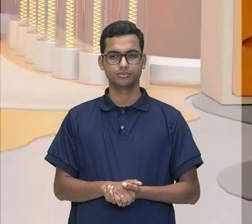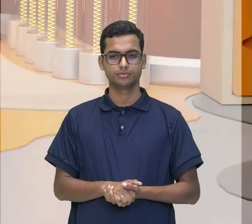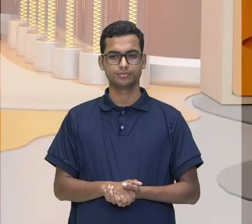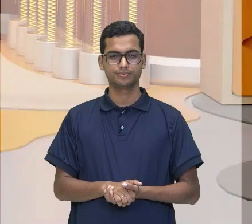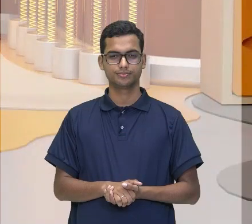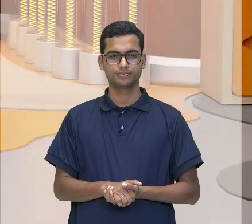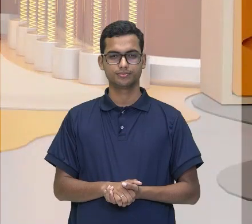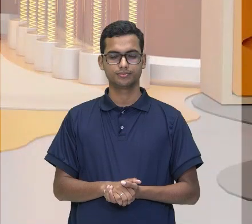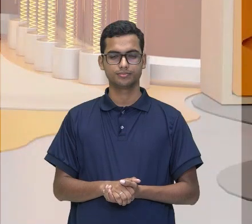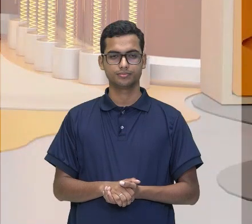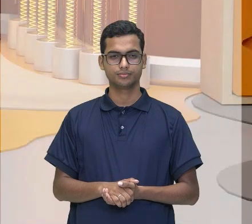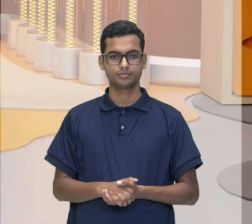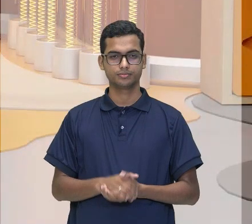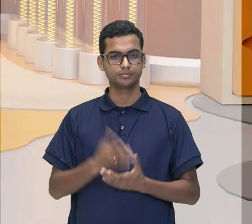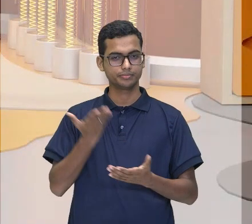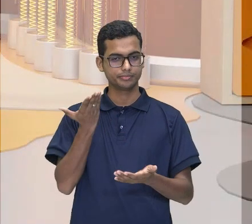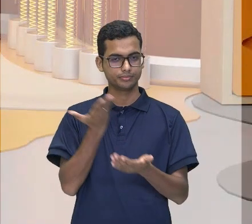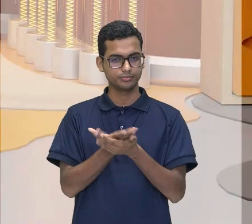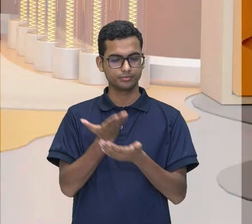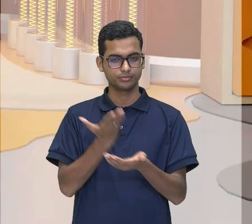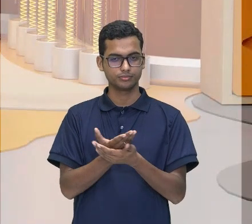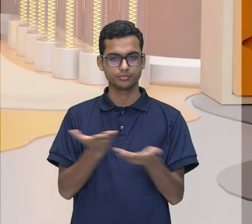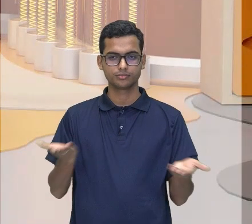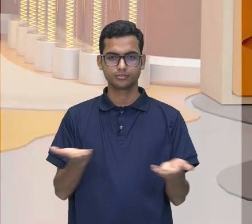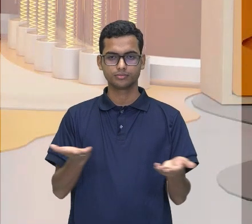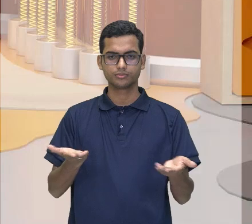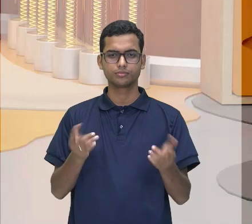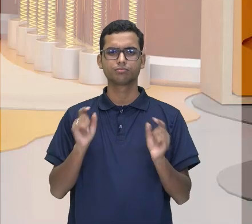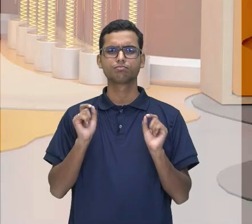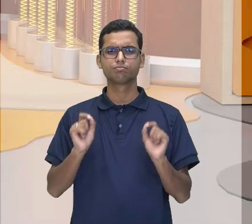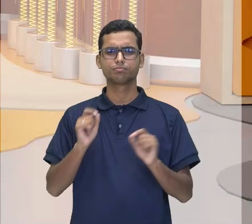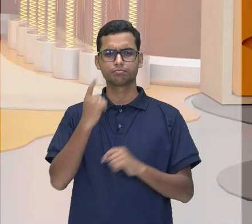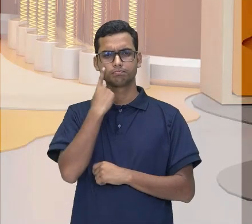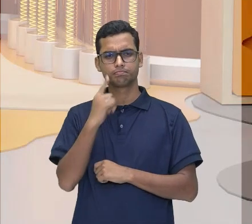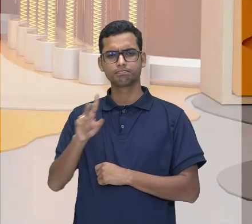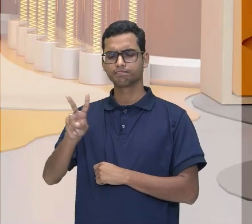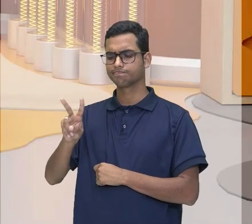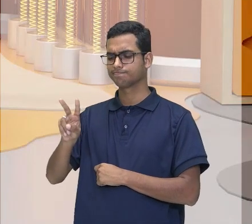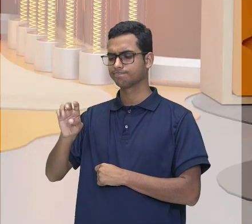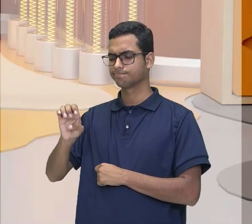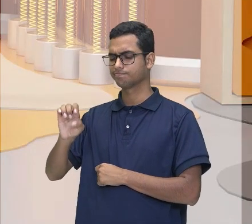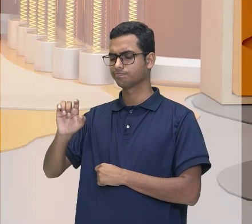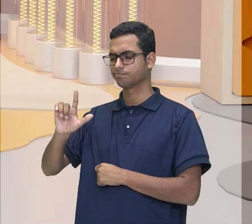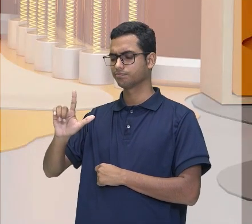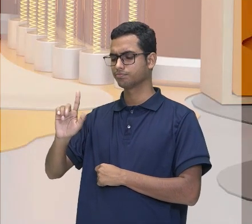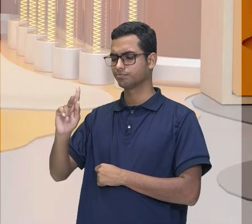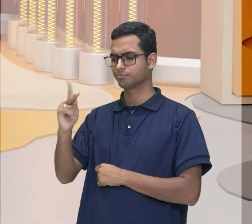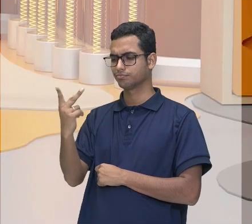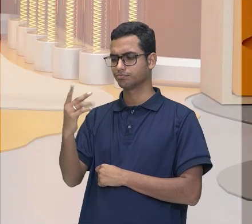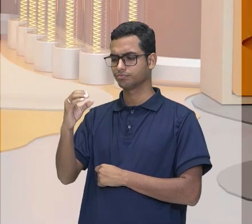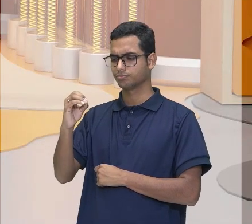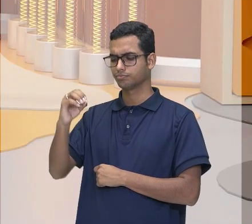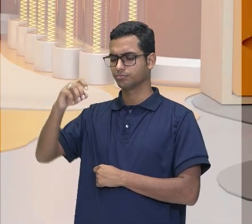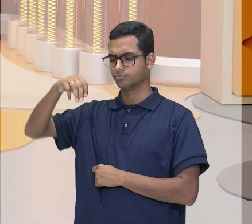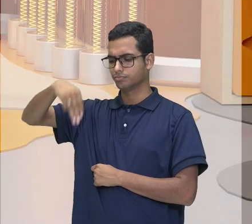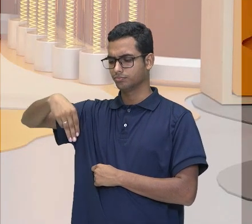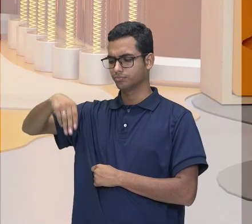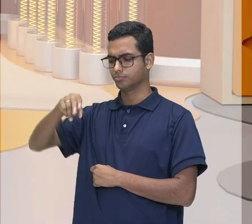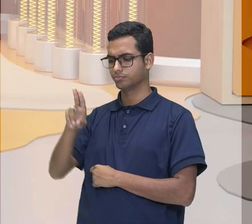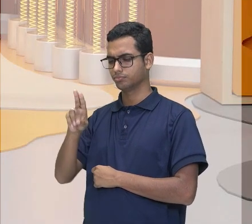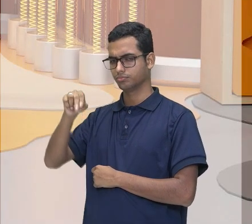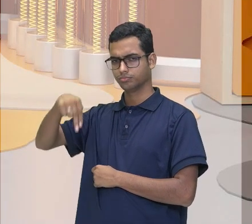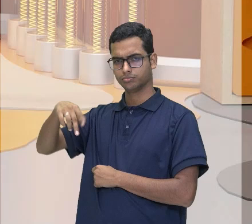Queridos, nossa aula começa sobre a questão de velho mundo. Mas o que é velho mundo? É uma coisa arcaica, uma coisa